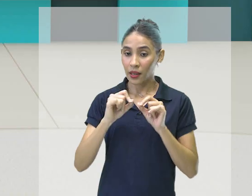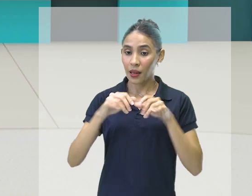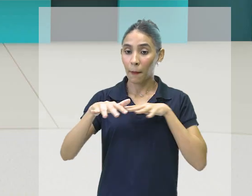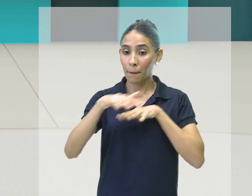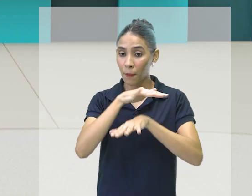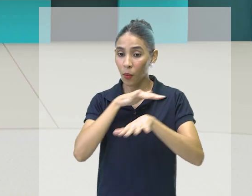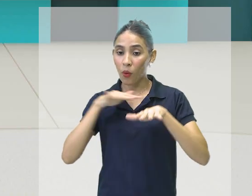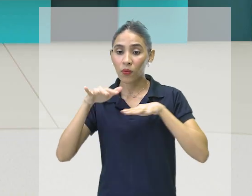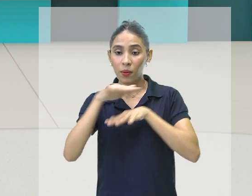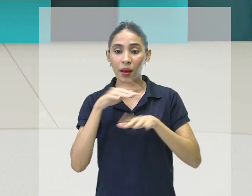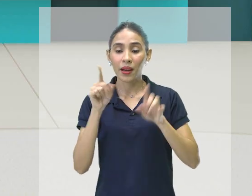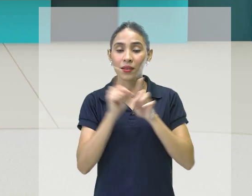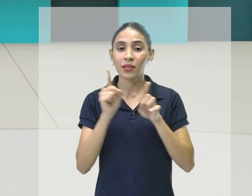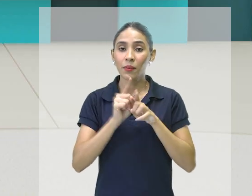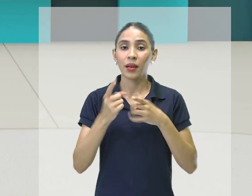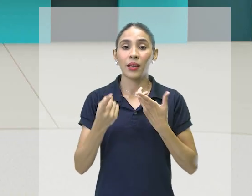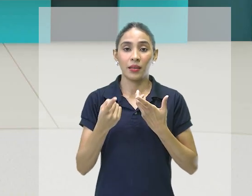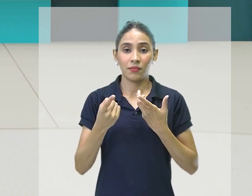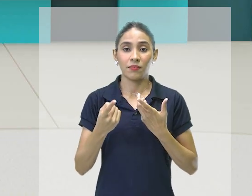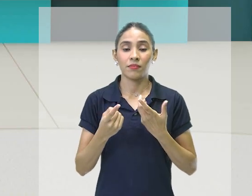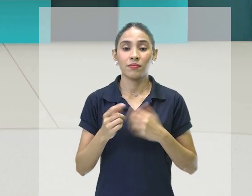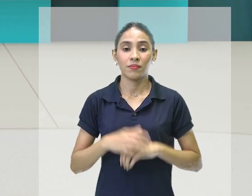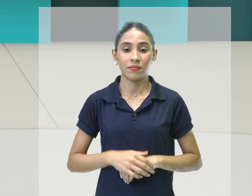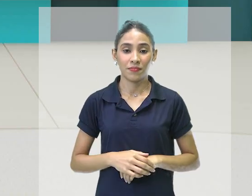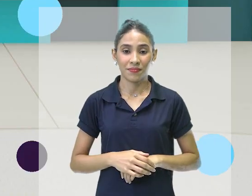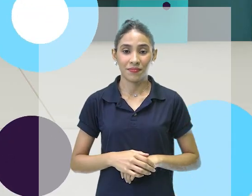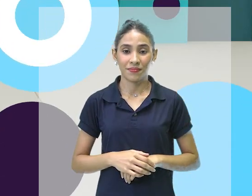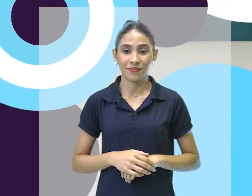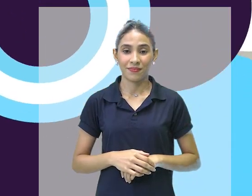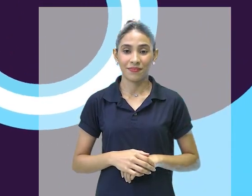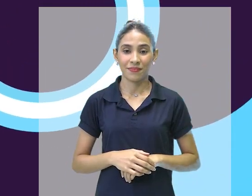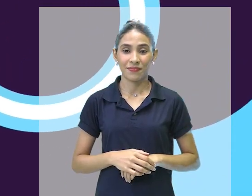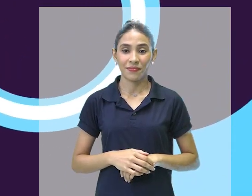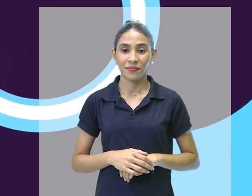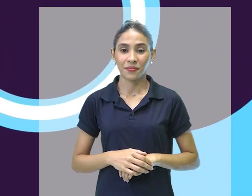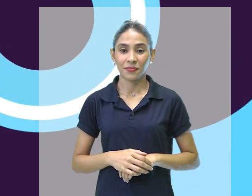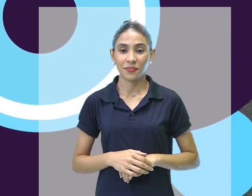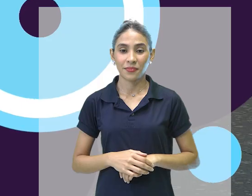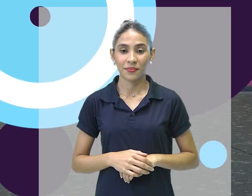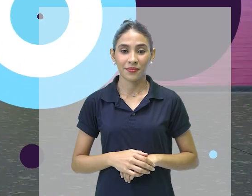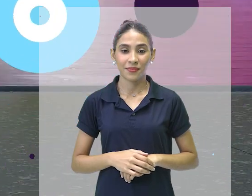envolve a questão do movimento e da sensibilidade.